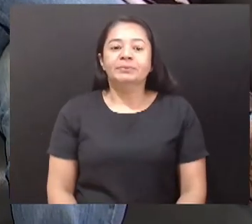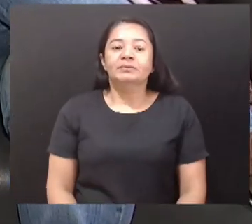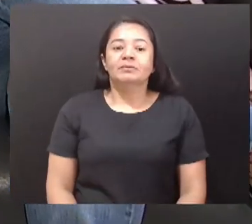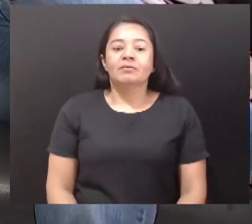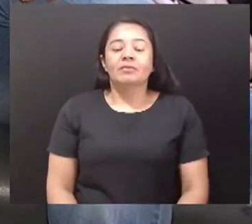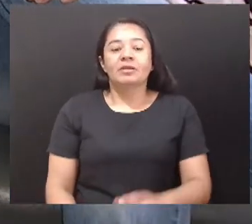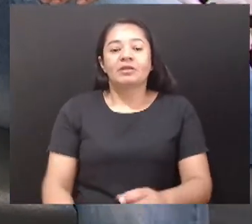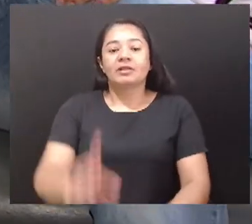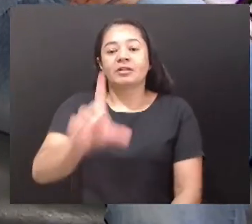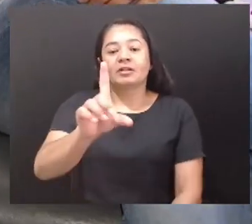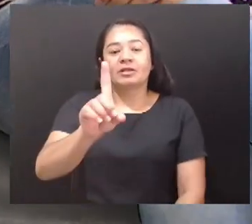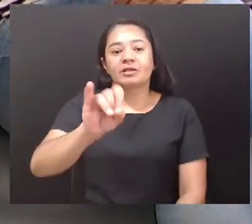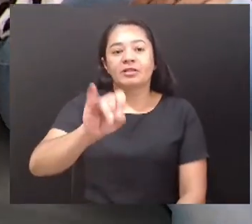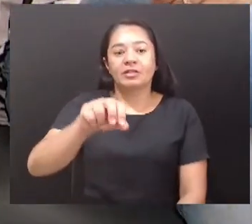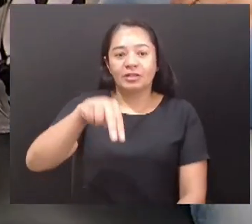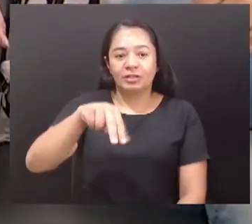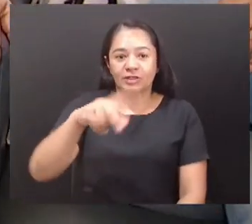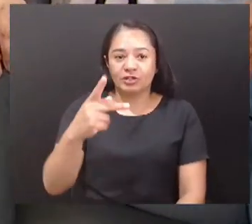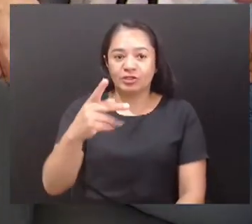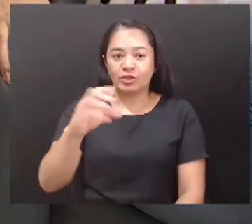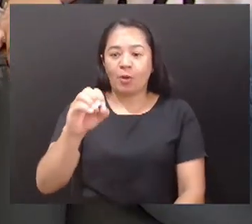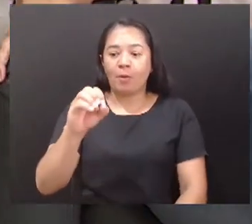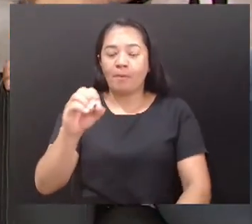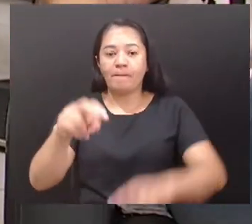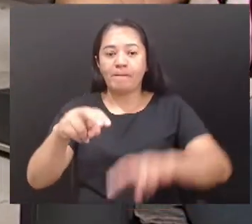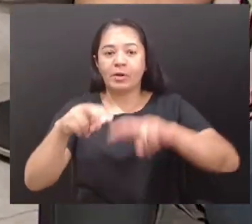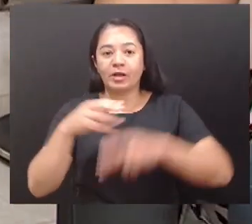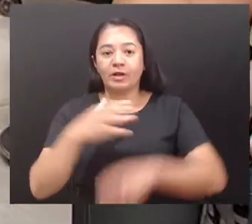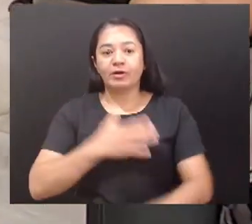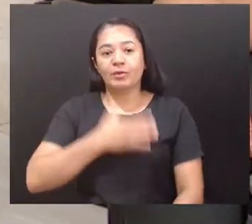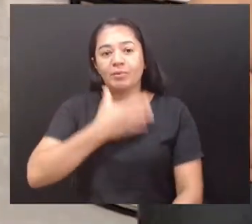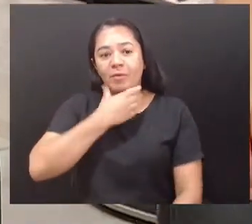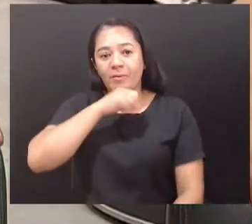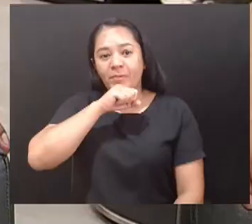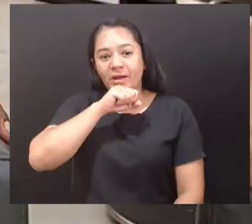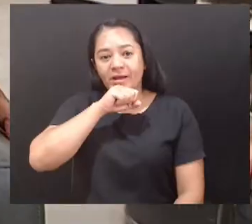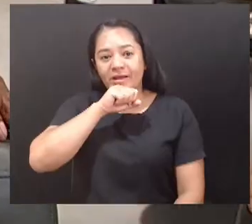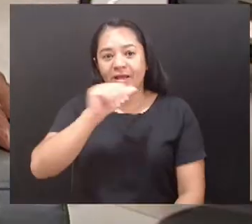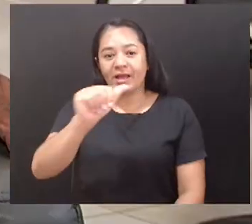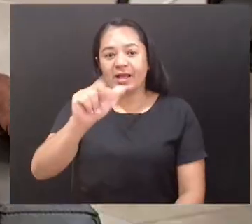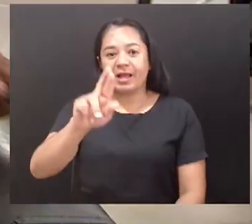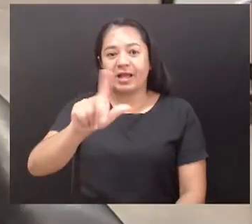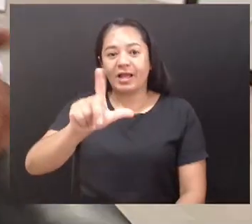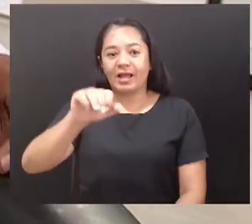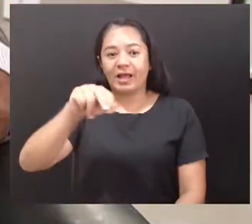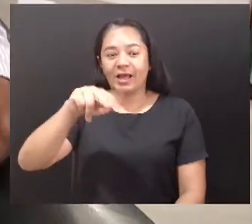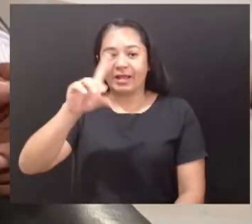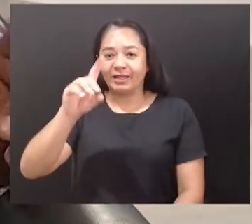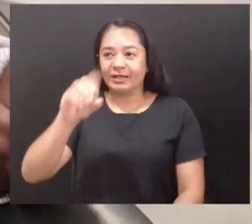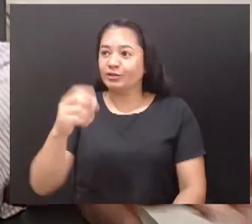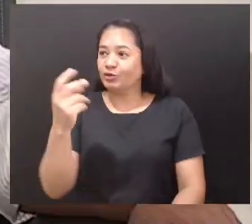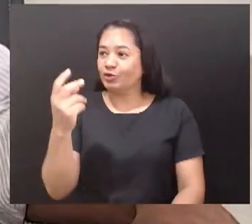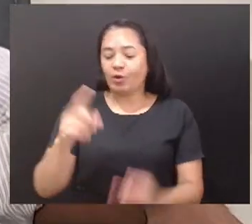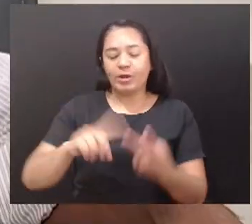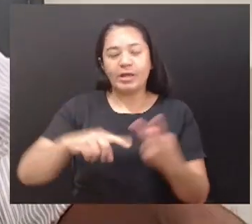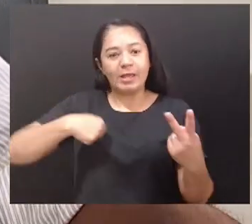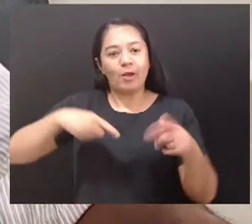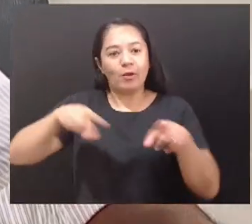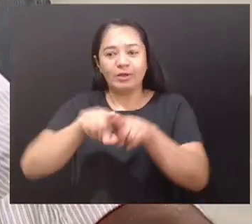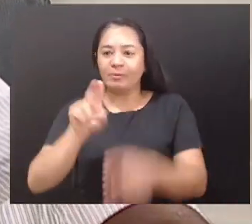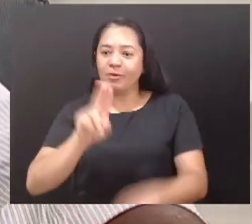Arlindinho veio justamente porque meu pai chamava Arlindo e eu chamava Arlindo também. Então, para não misturar as